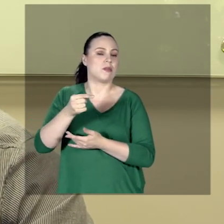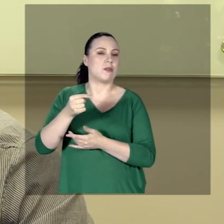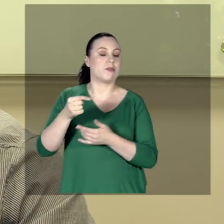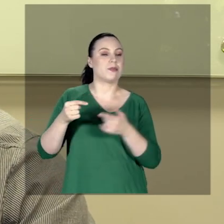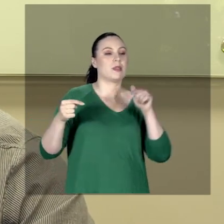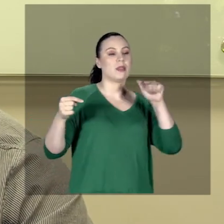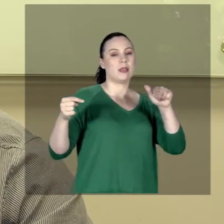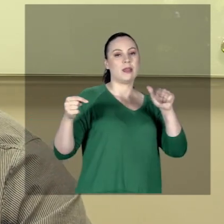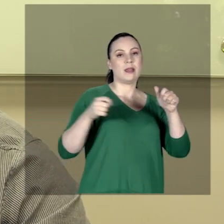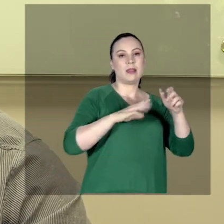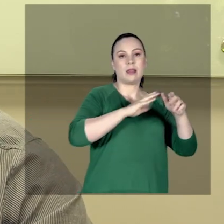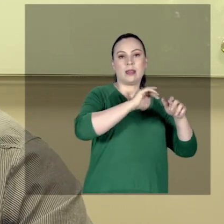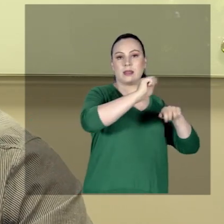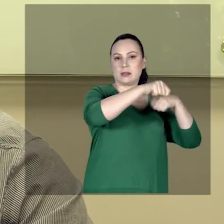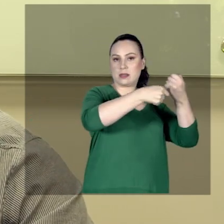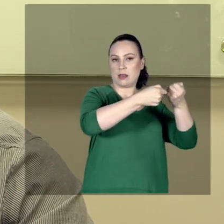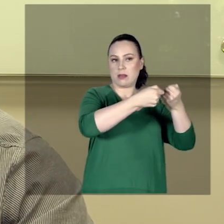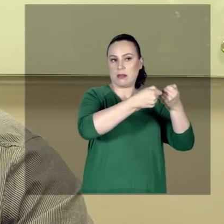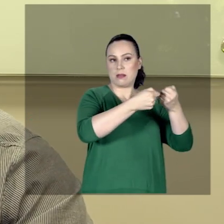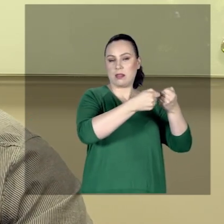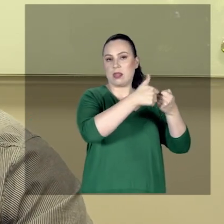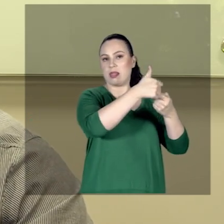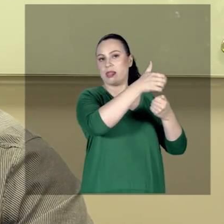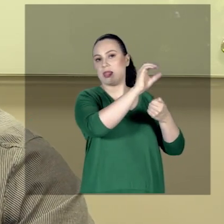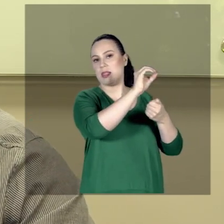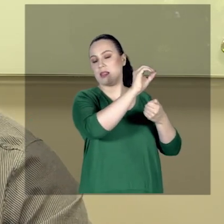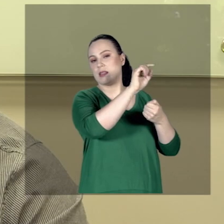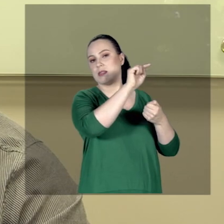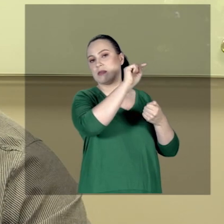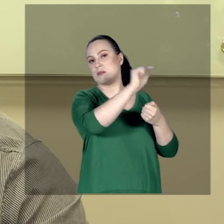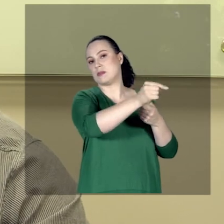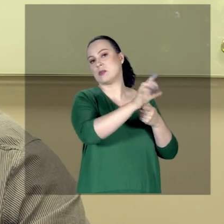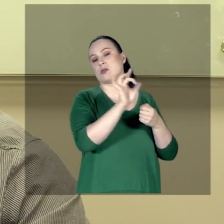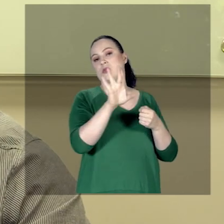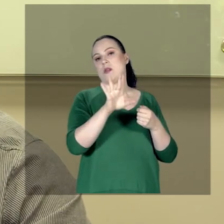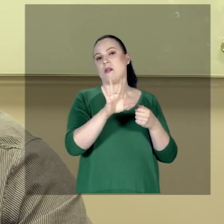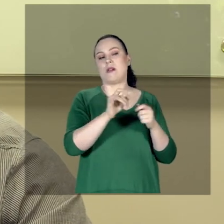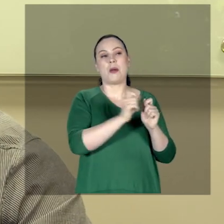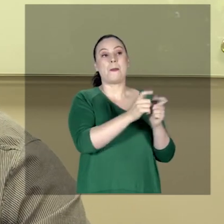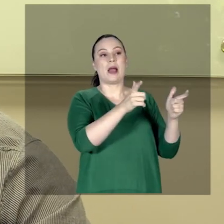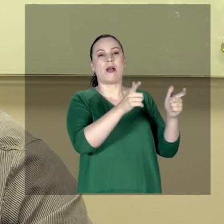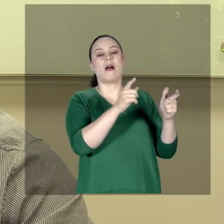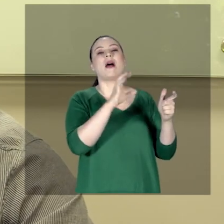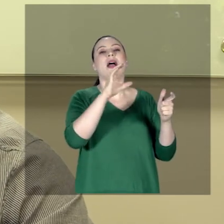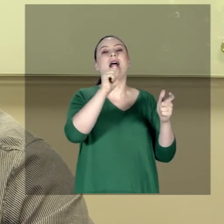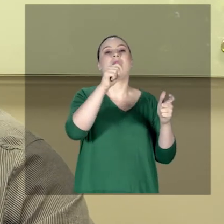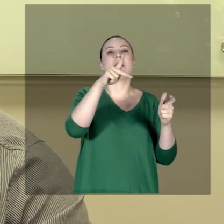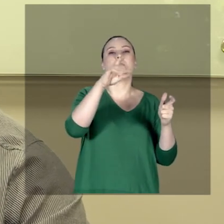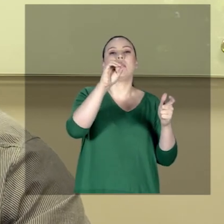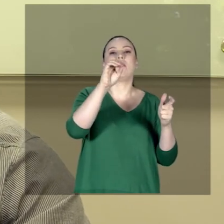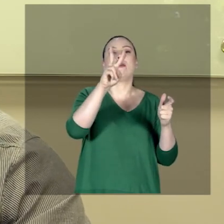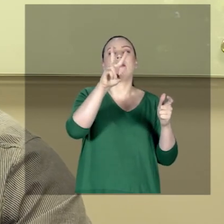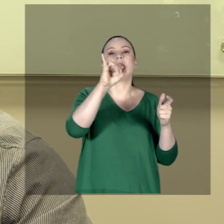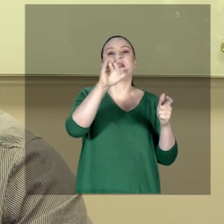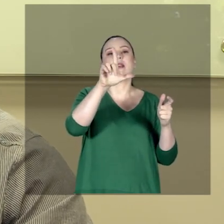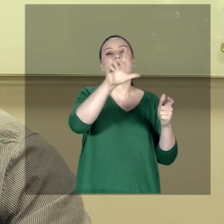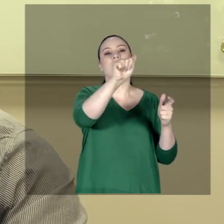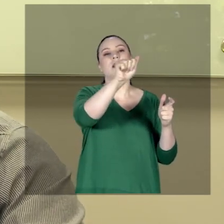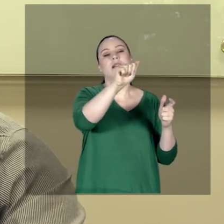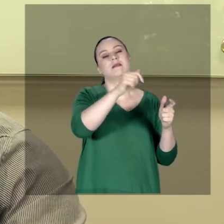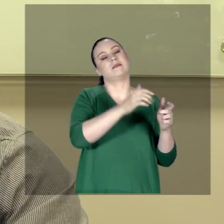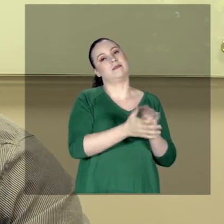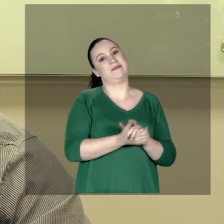de Libras, a gente tem 10 mil termos dicionarizados, que é o maior dicionário de Libras, que é o do Capovila, tem 10 mil.